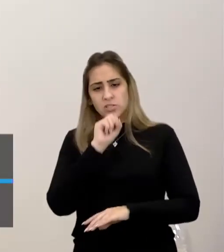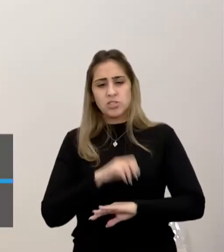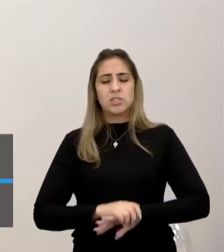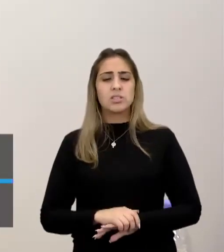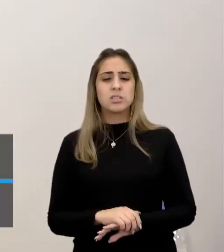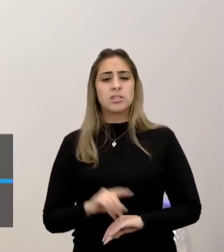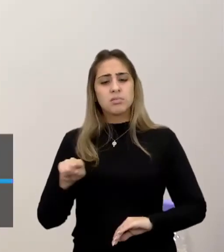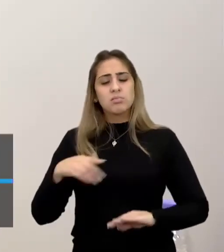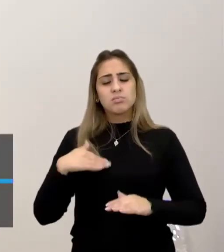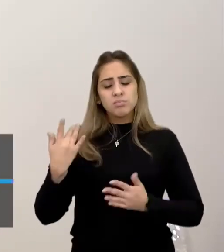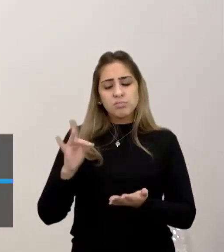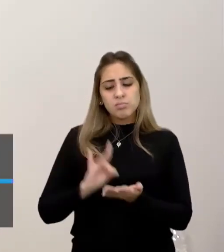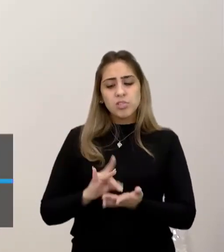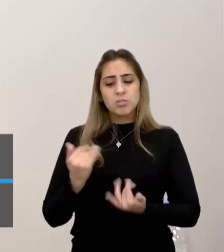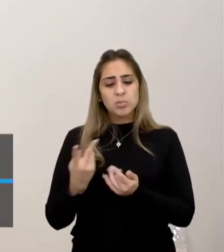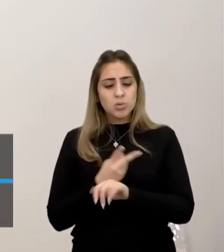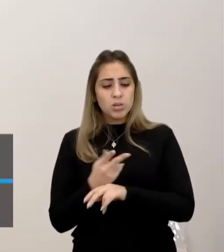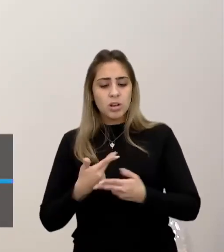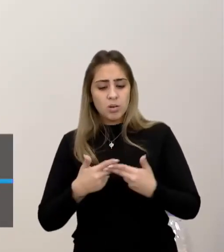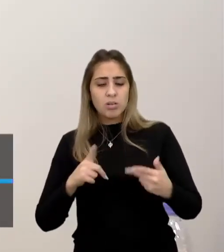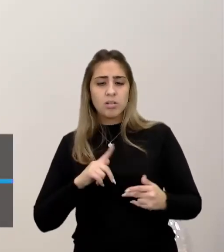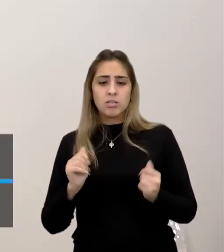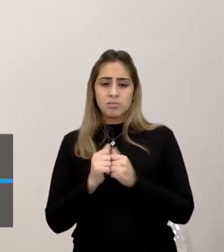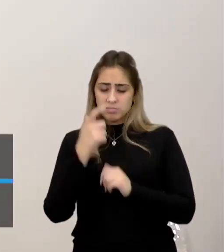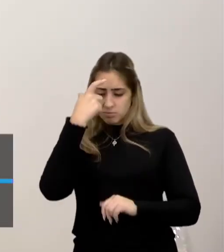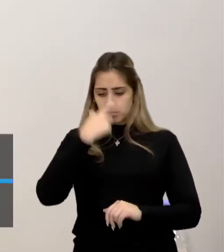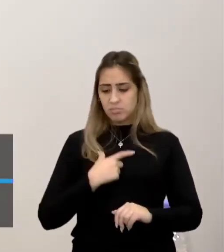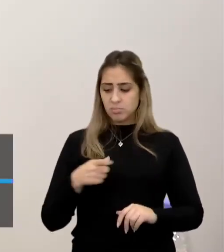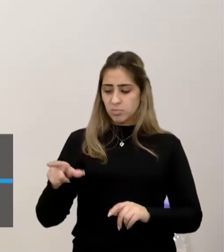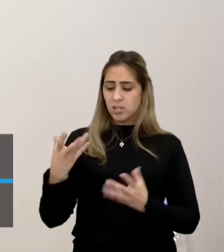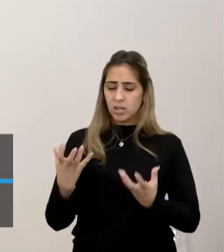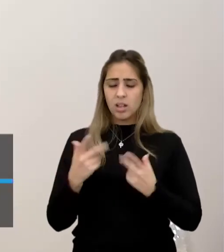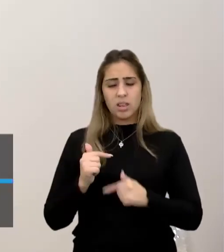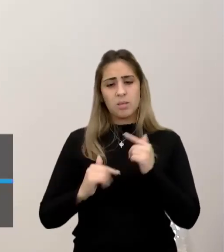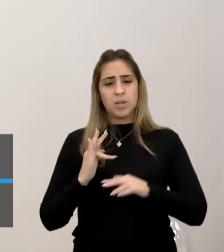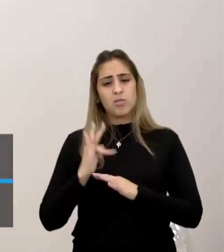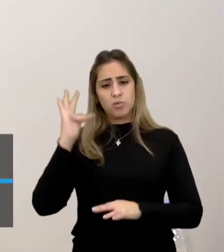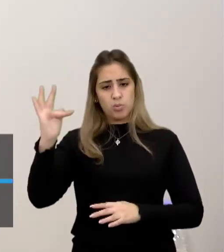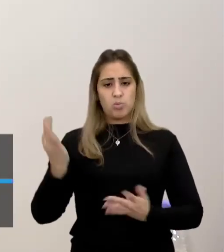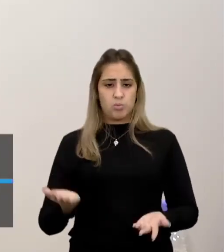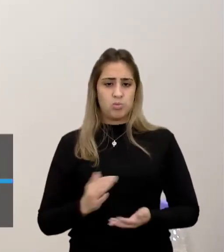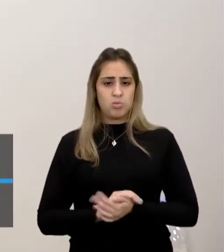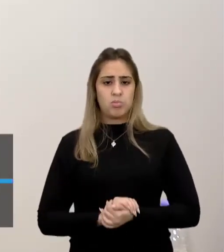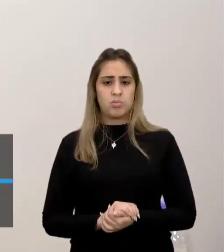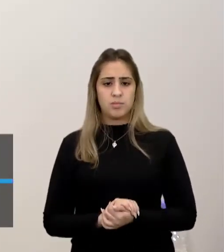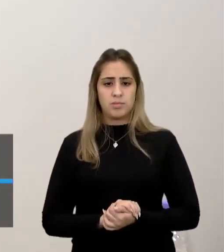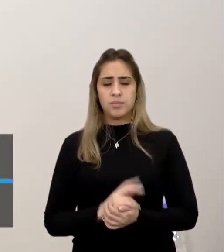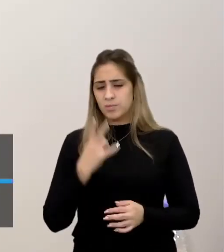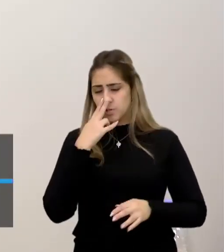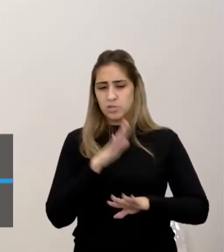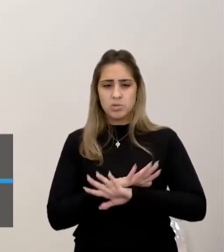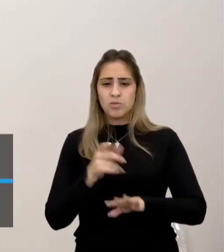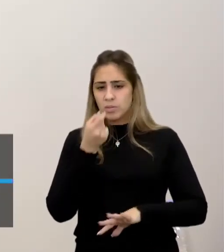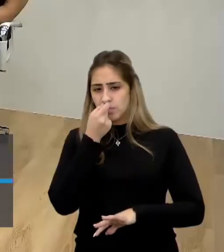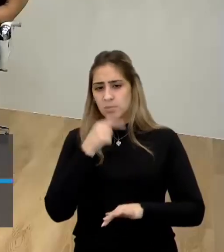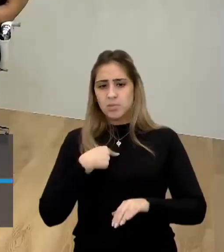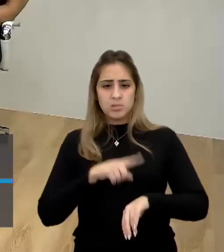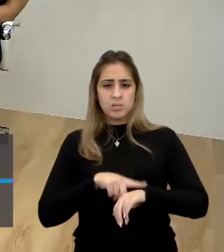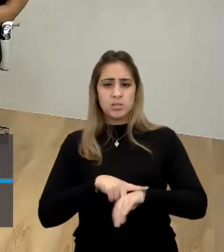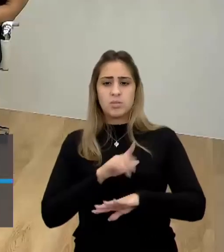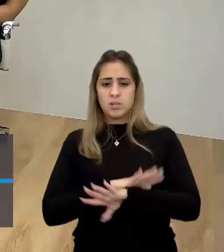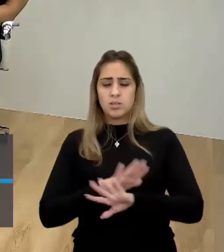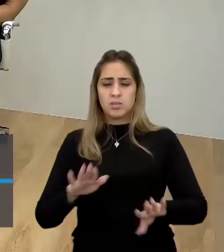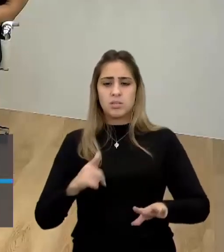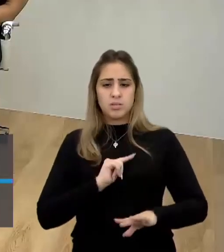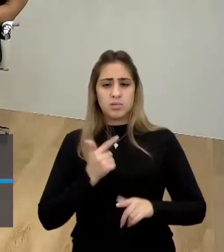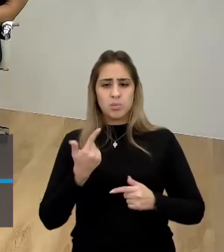ele de fato procure algo que tenha a ver com aquela área que ele pretende seguir carreira. Acho que é isso, Fabi. Nosso tempo está